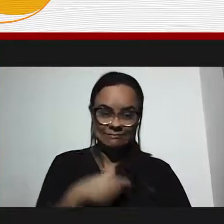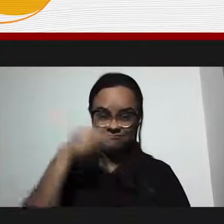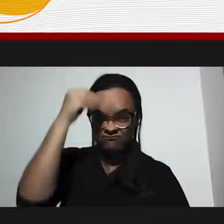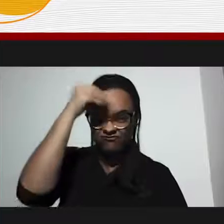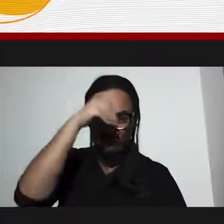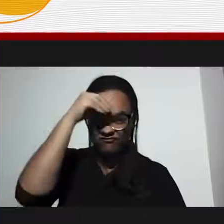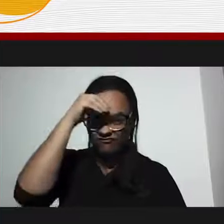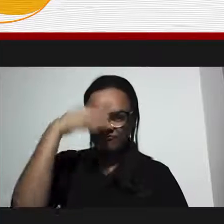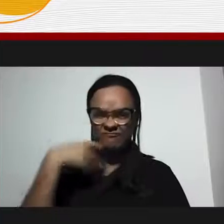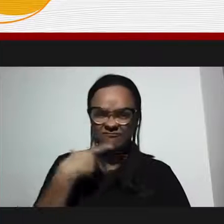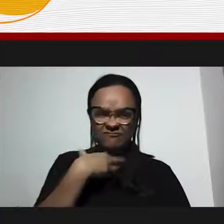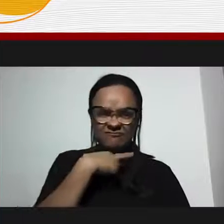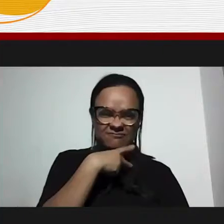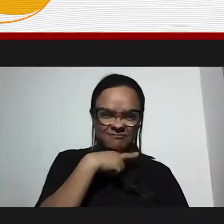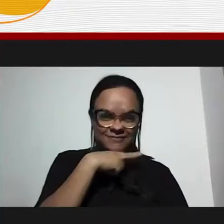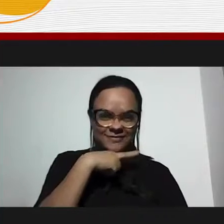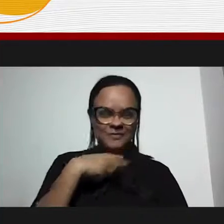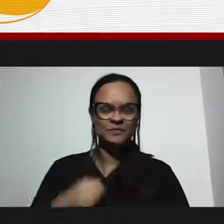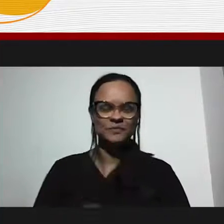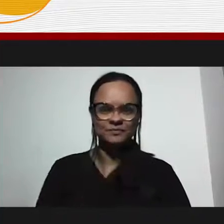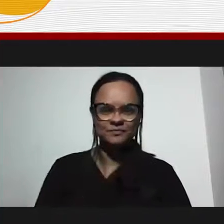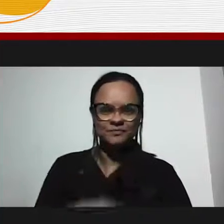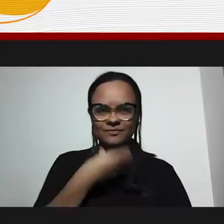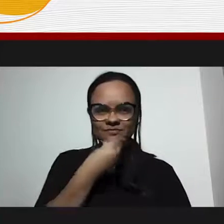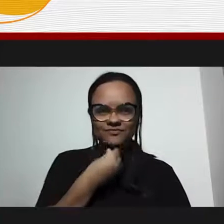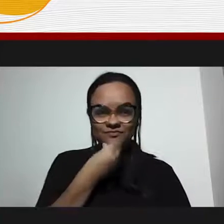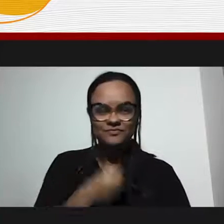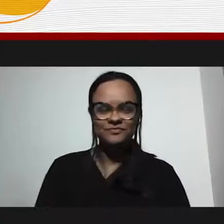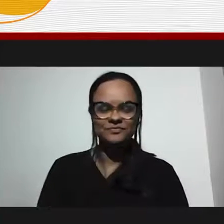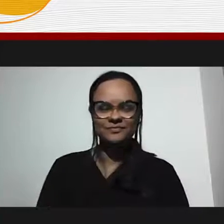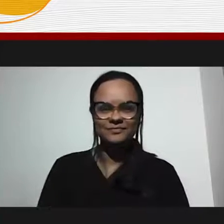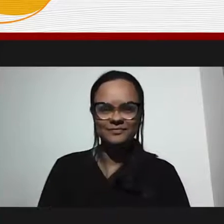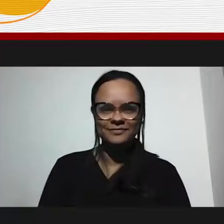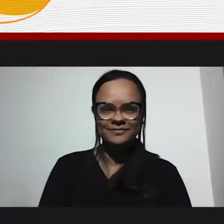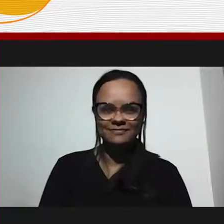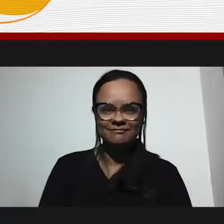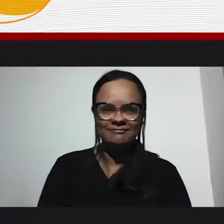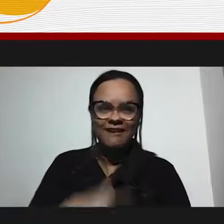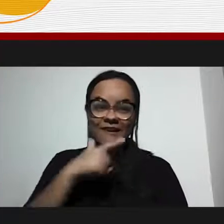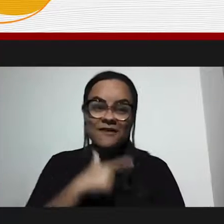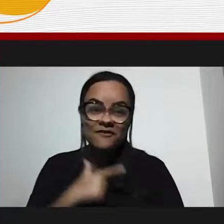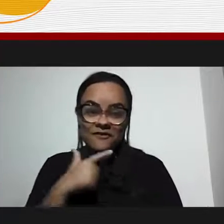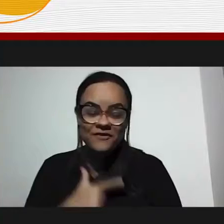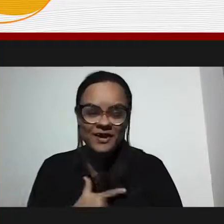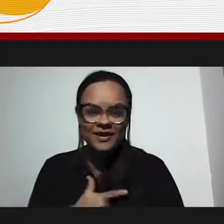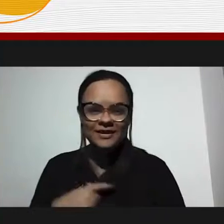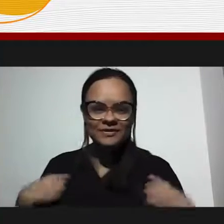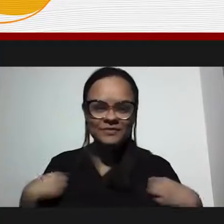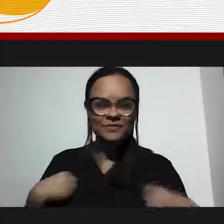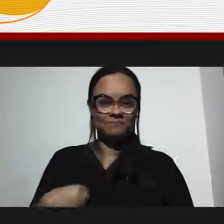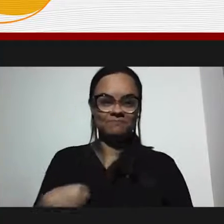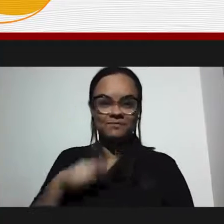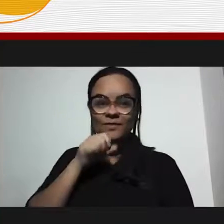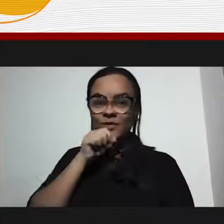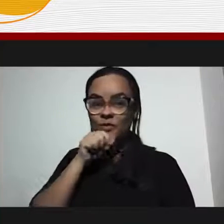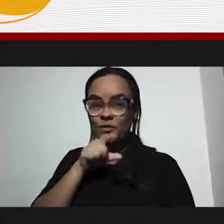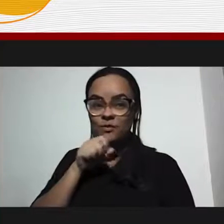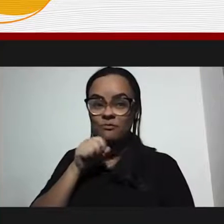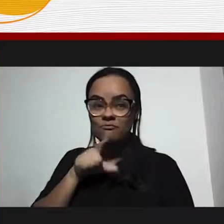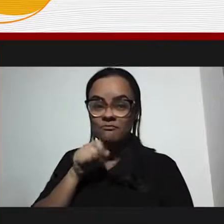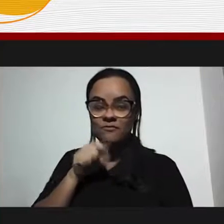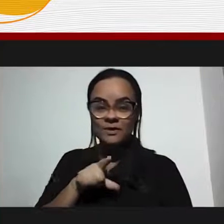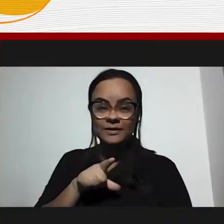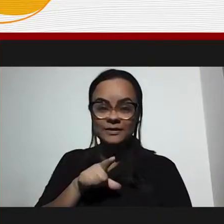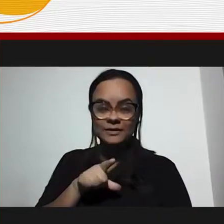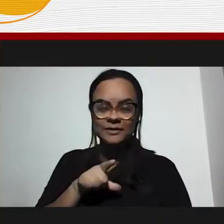poder fazer a barba. Por isso eu tô com esse cavanhaque, esse bigode ridículo. Tô com a camisa azul, né?